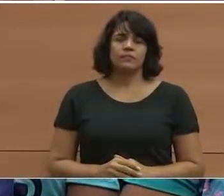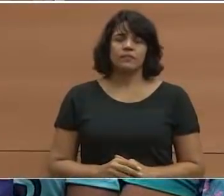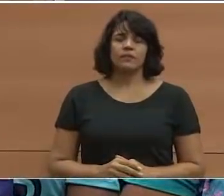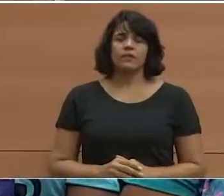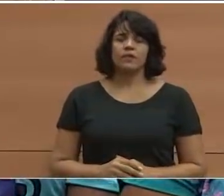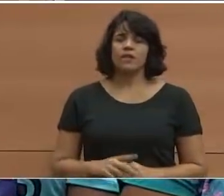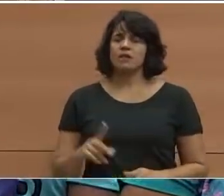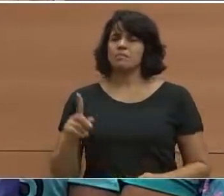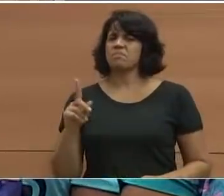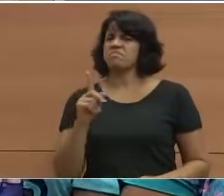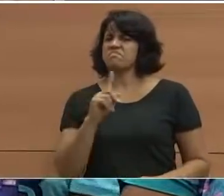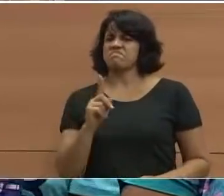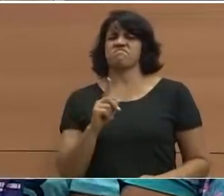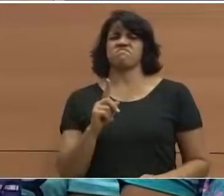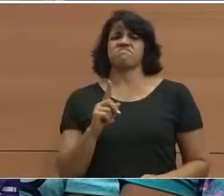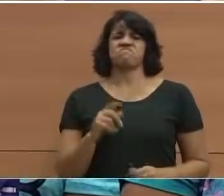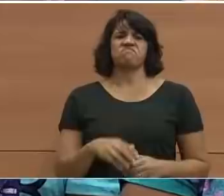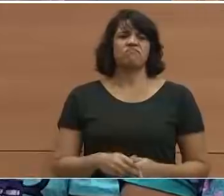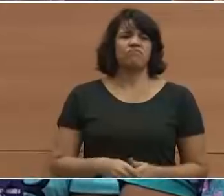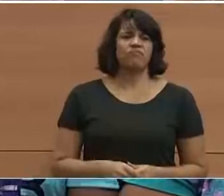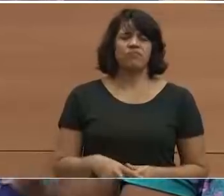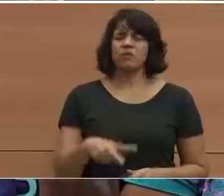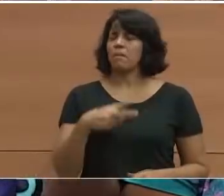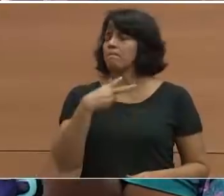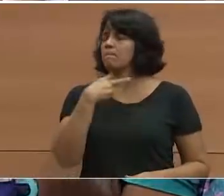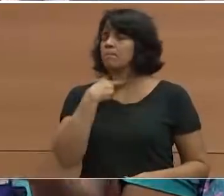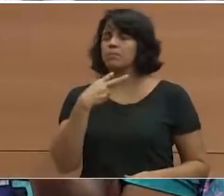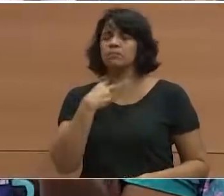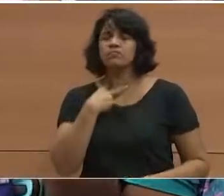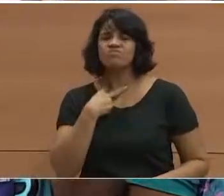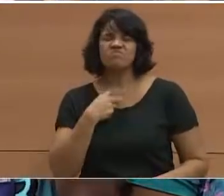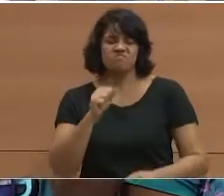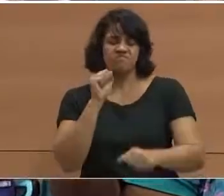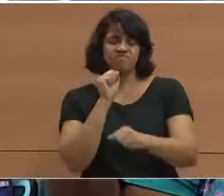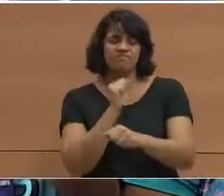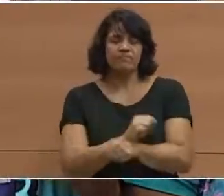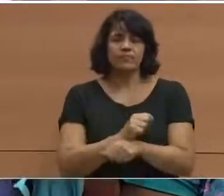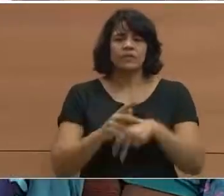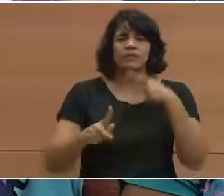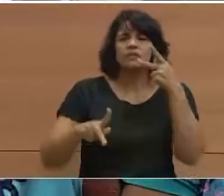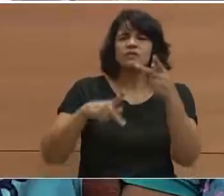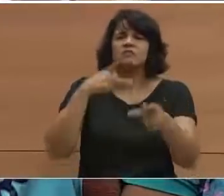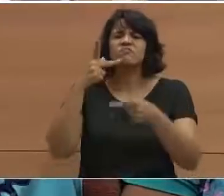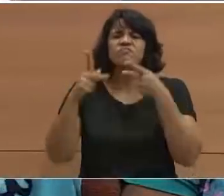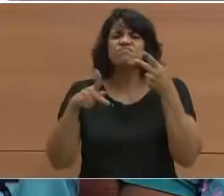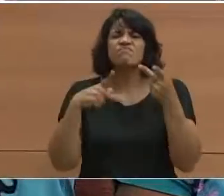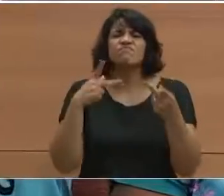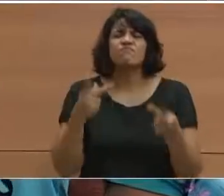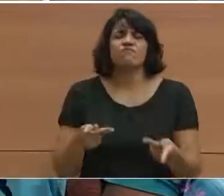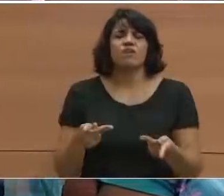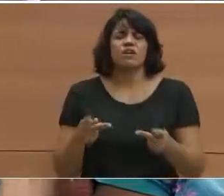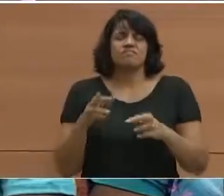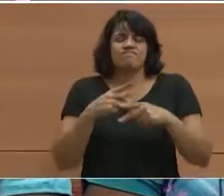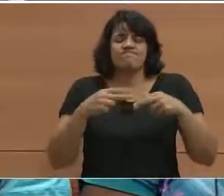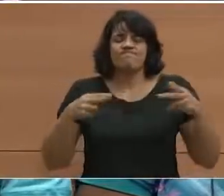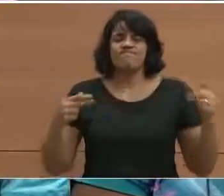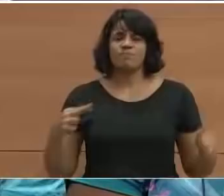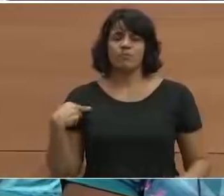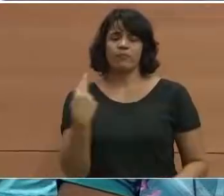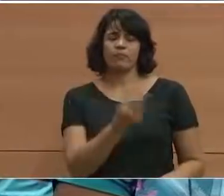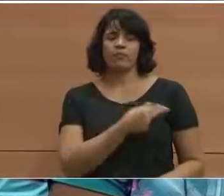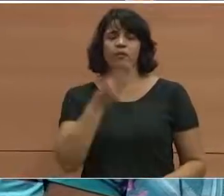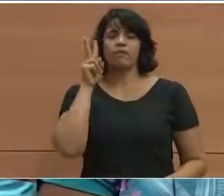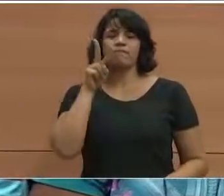Não podemos deixar de falar das coisas que vimos e ouvimos.